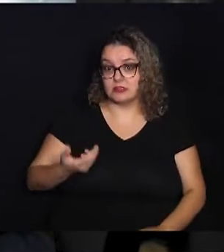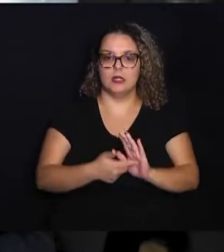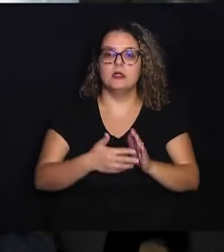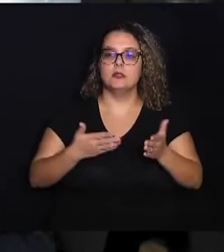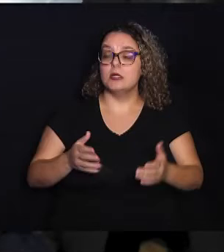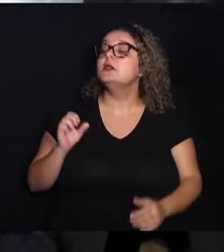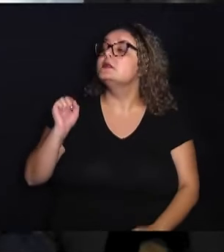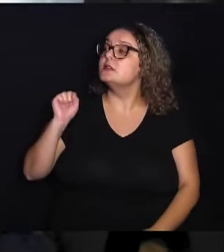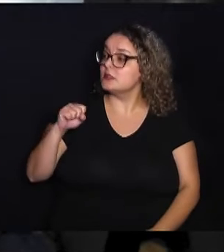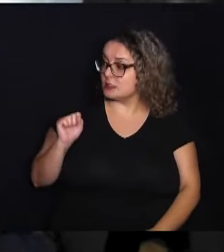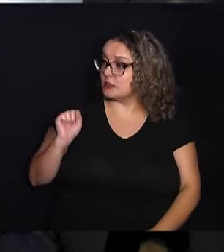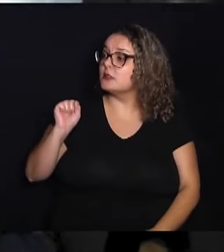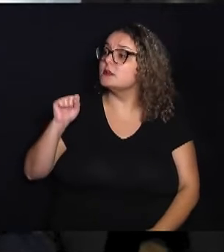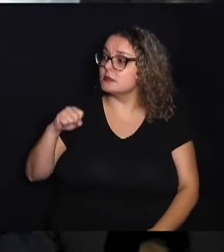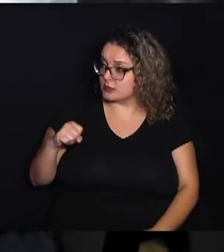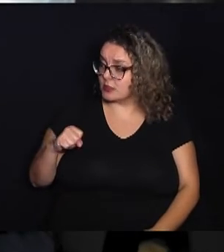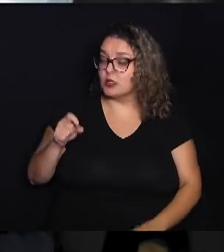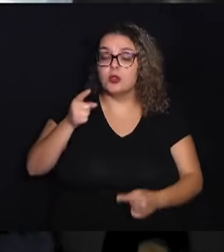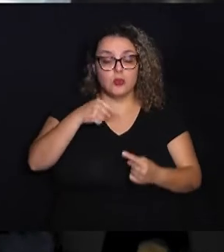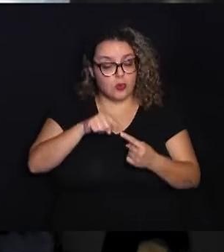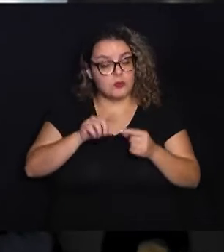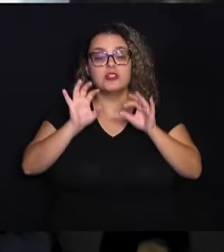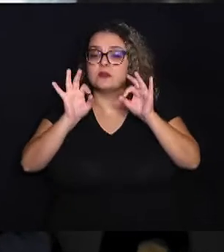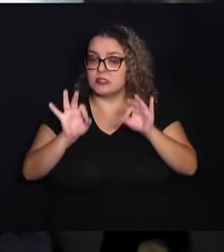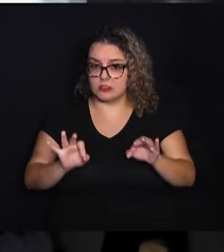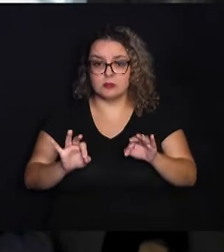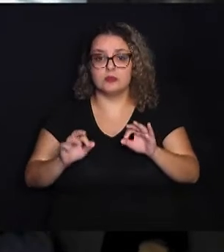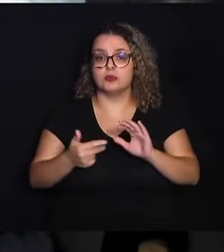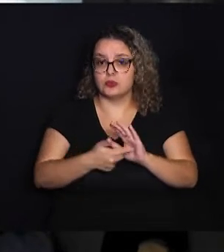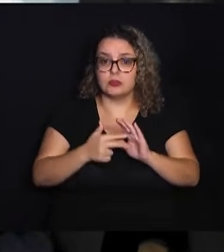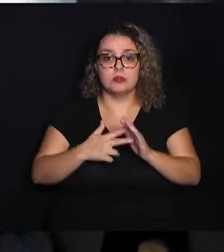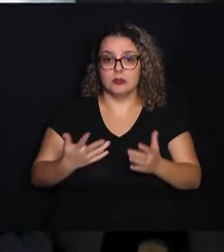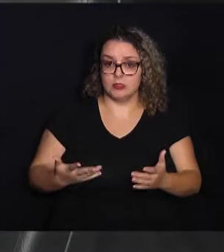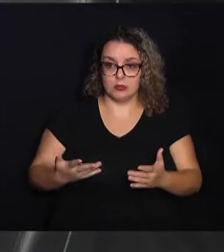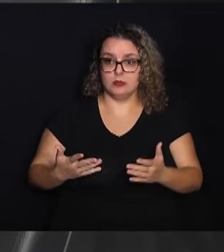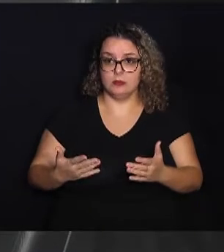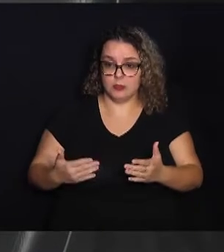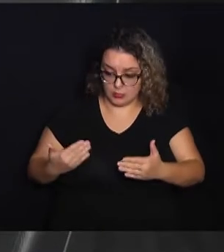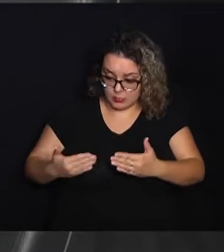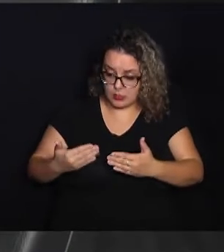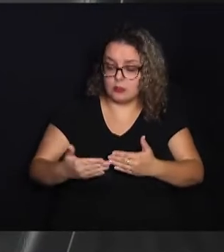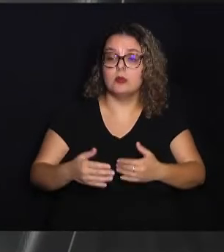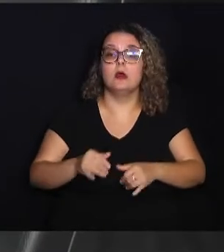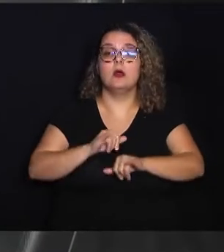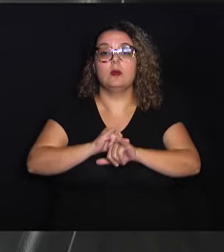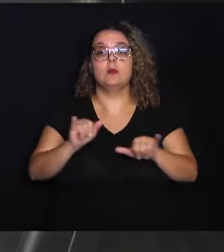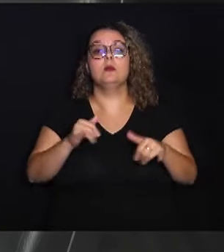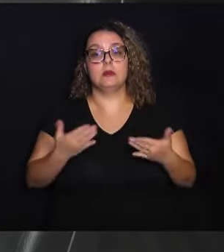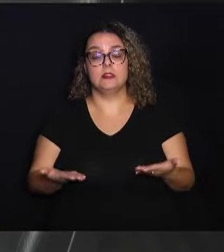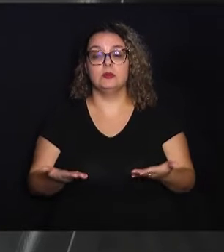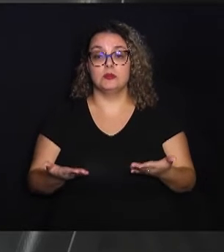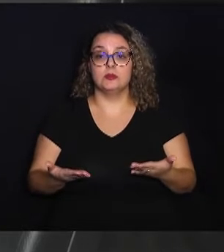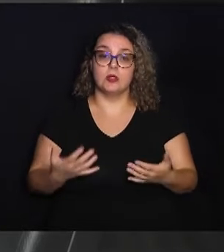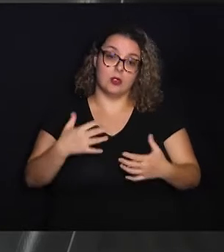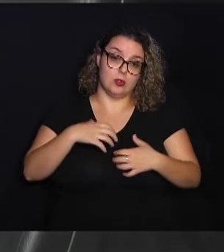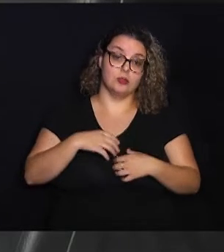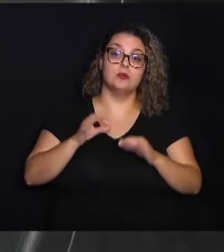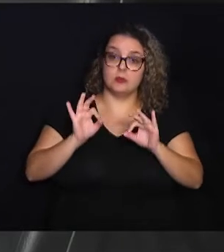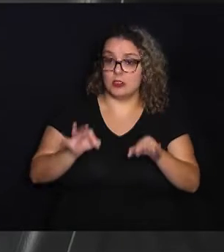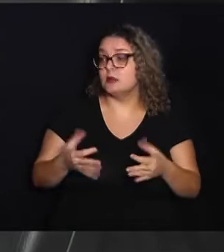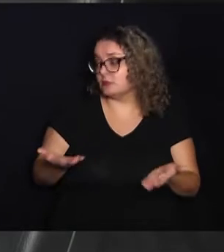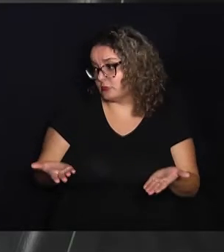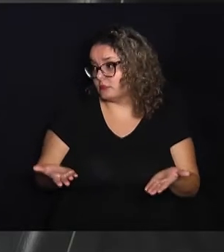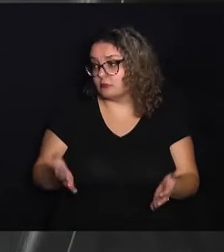digo. Sim, e o objetivo é exatamente no sentido de passar a minha mensagem. E a maneira mais correta de